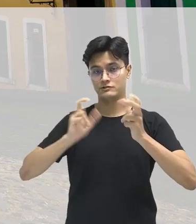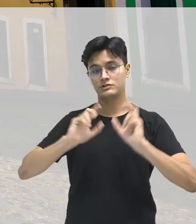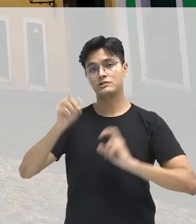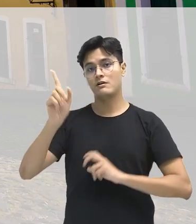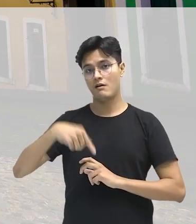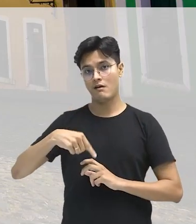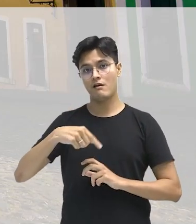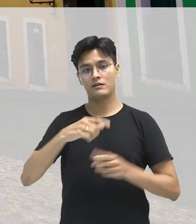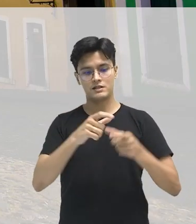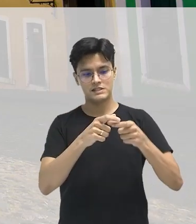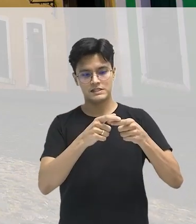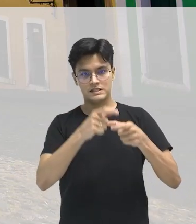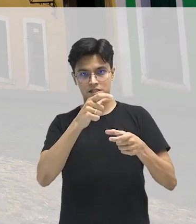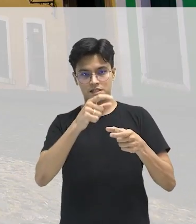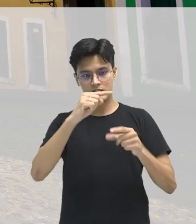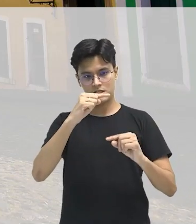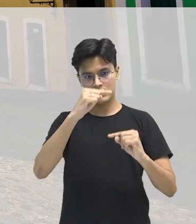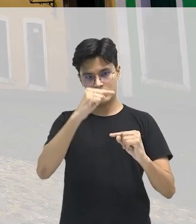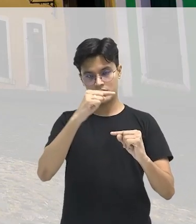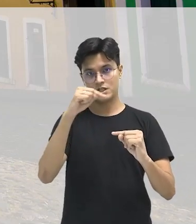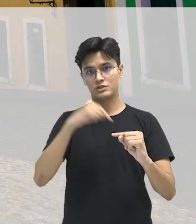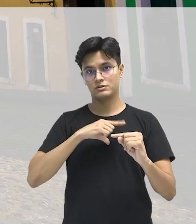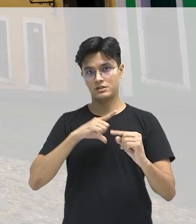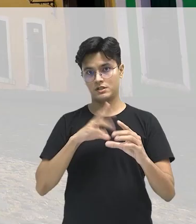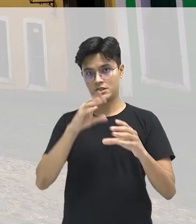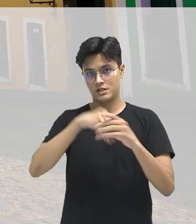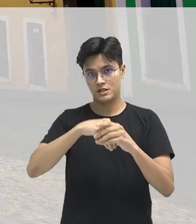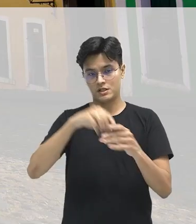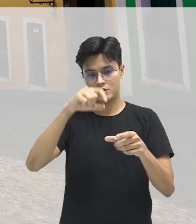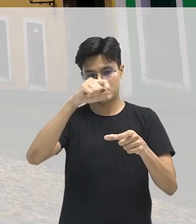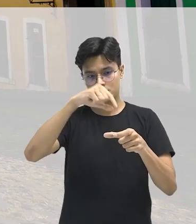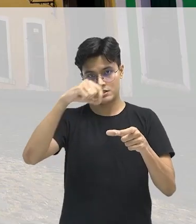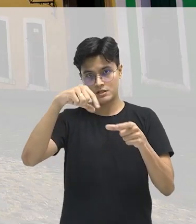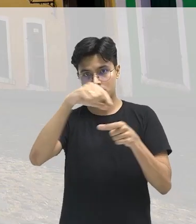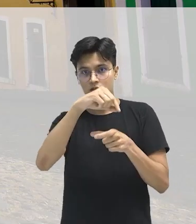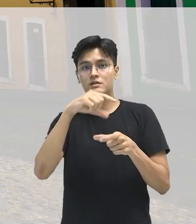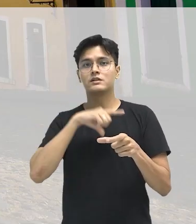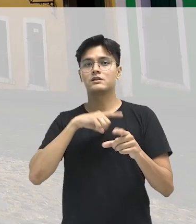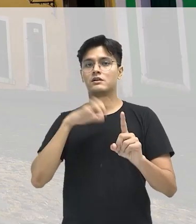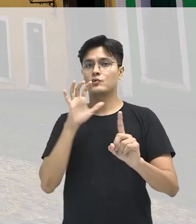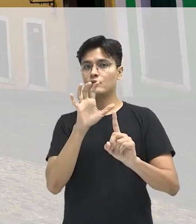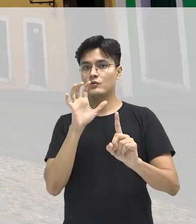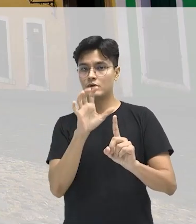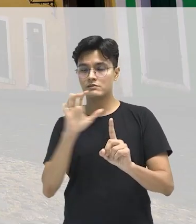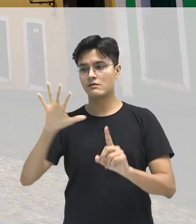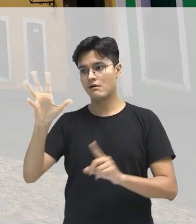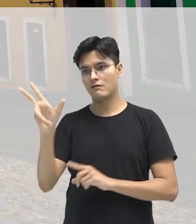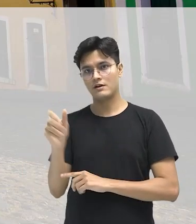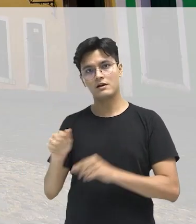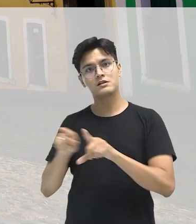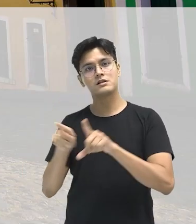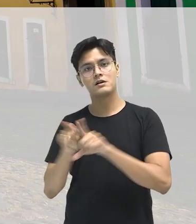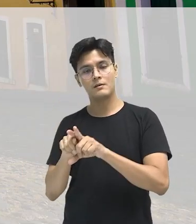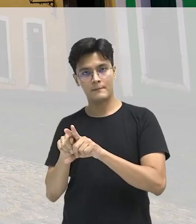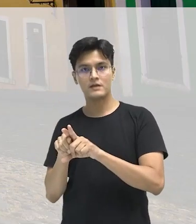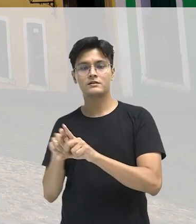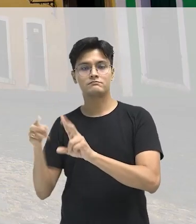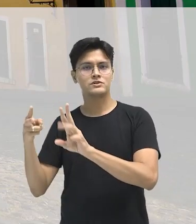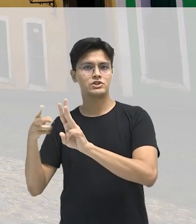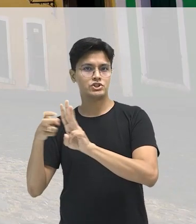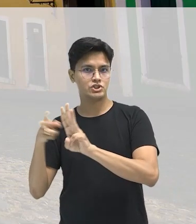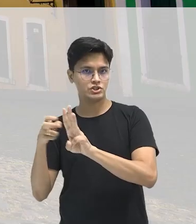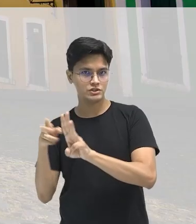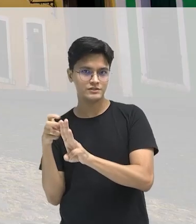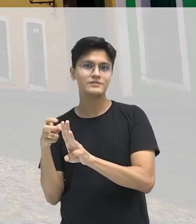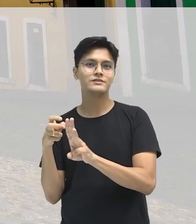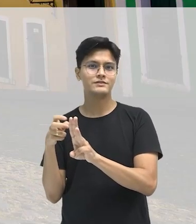pequeno cesto com sementes, com possíveis influências africanas e indígenas, né? Que construíram aí o